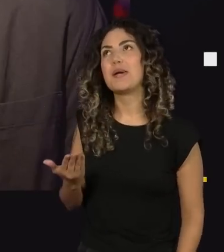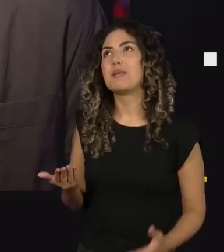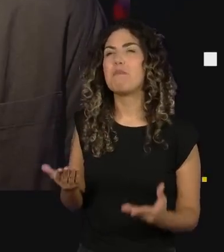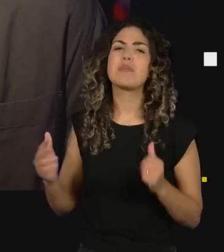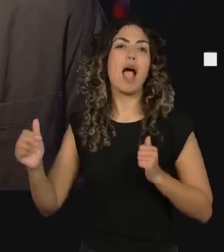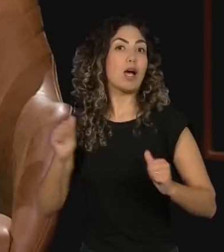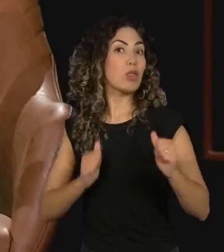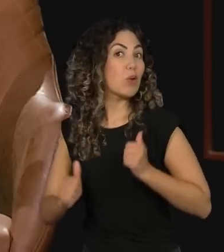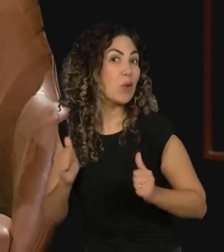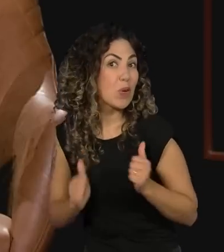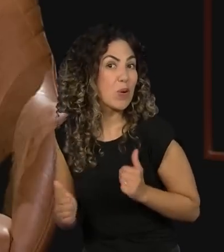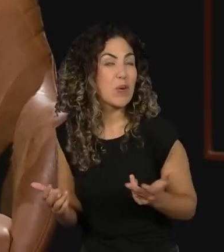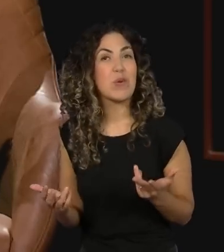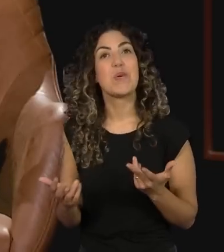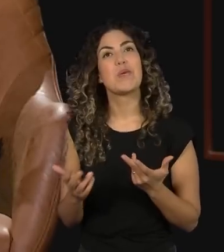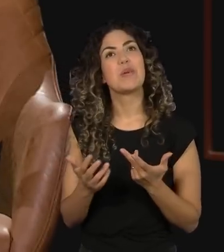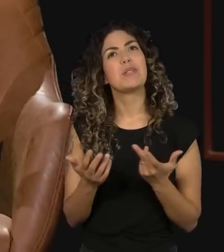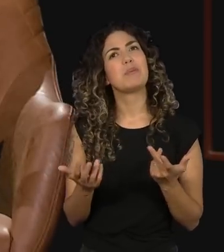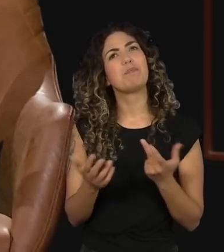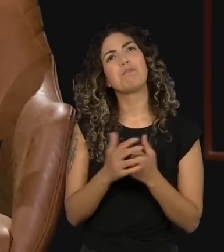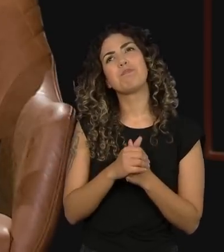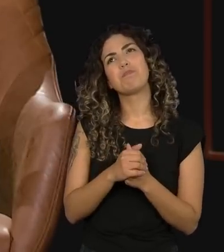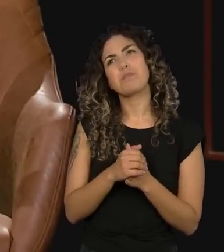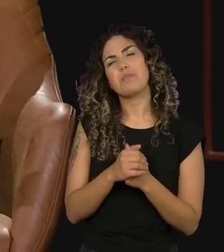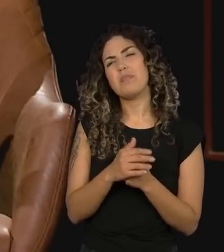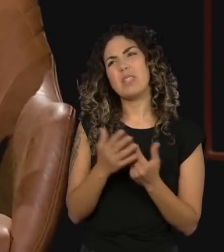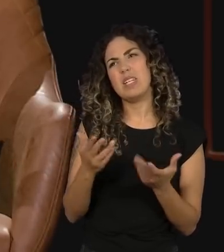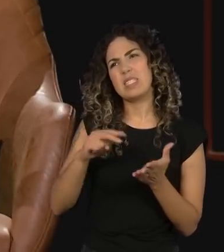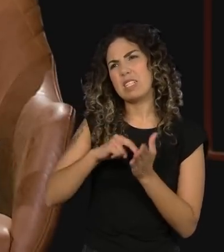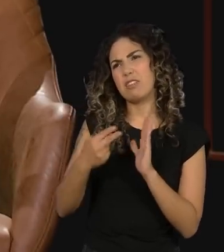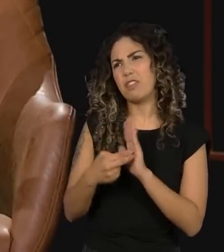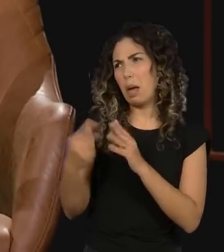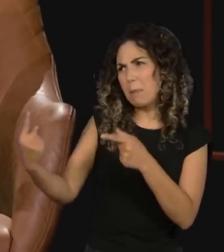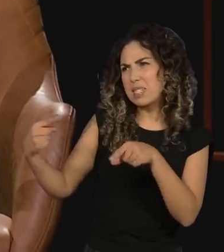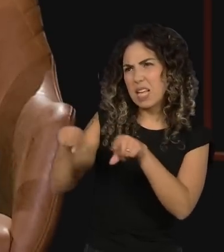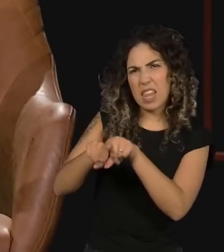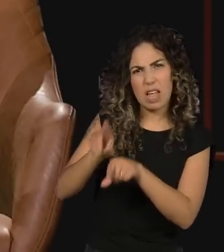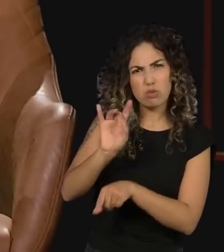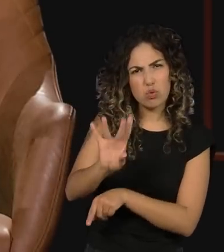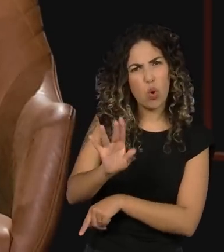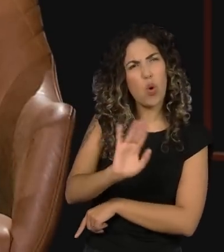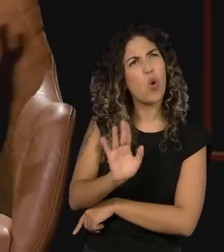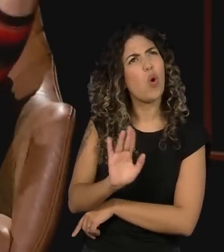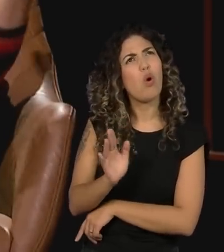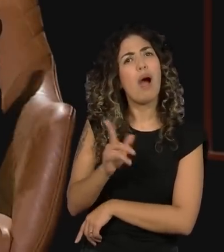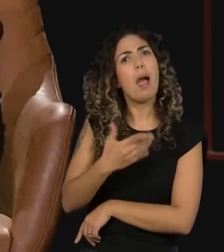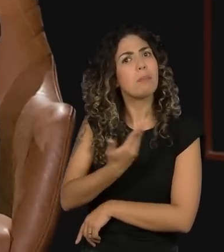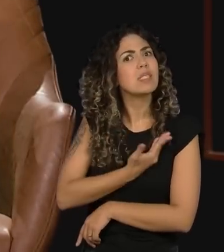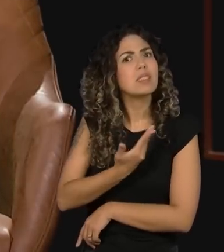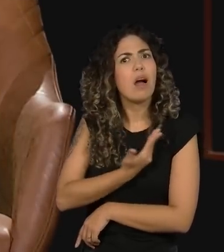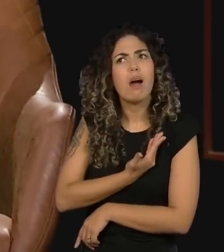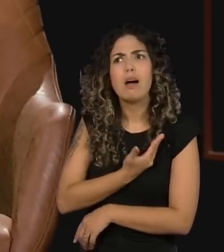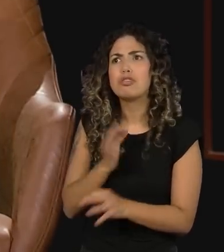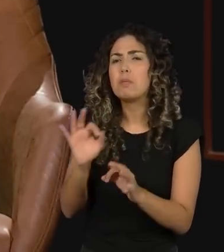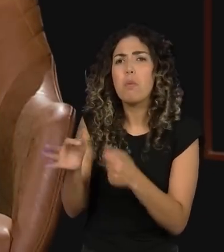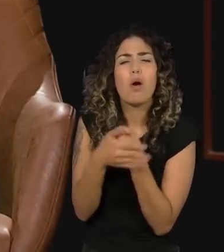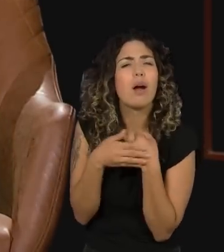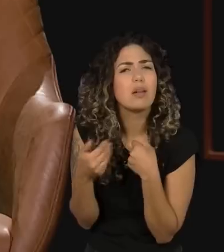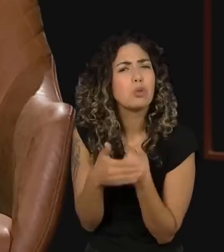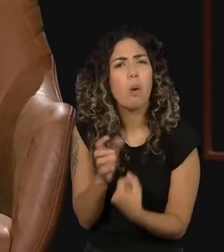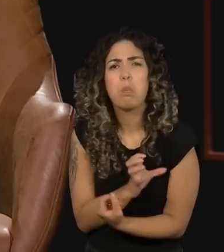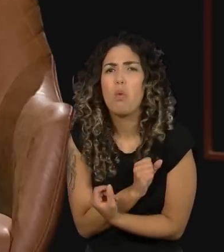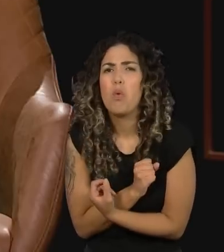ator. Eu acho que eu não posso dizer nem que é só uma parceria, é uma amizade amorosa que eu já tenho com